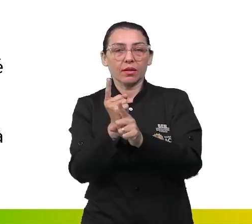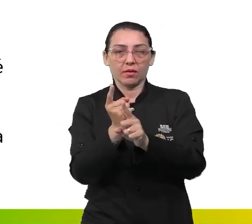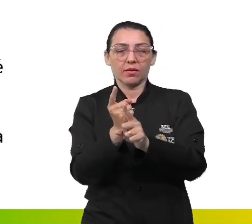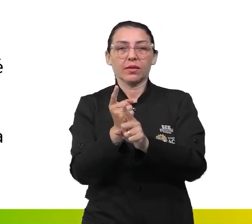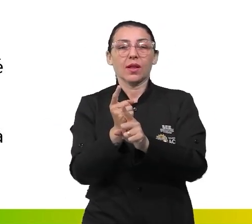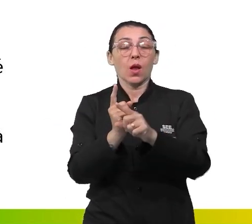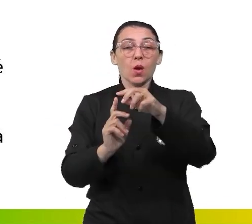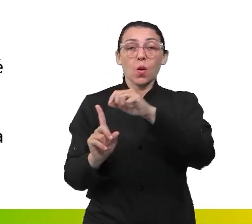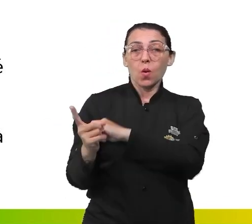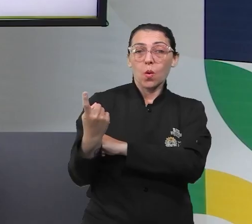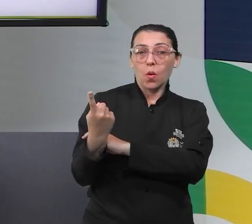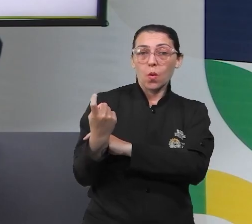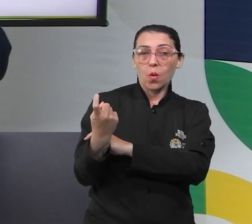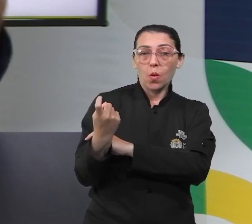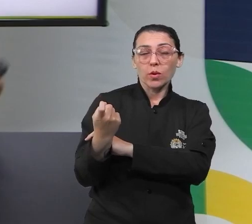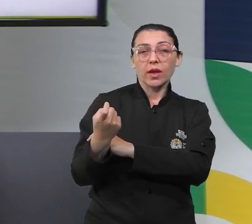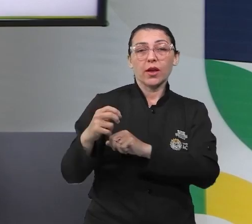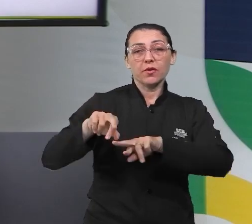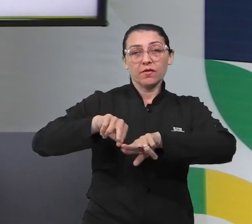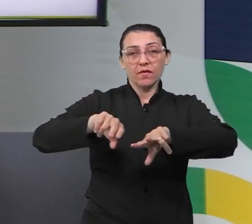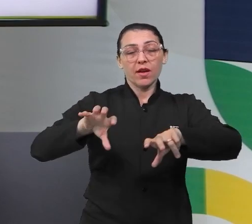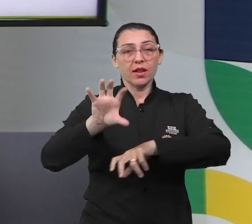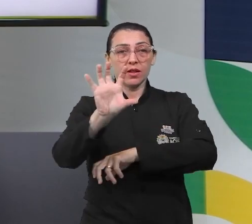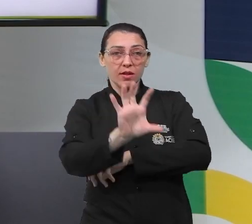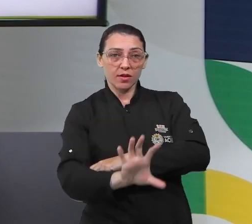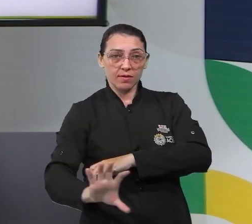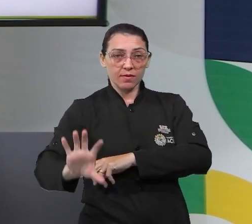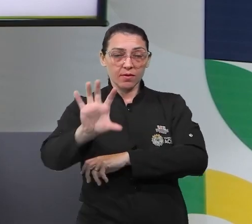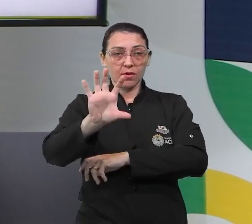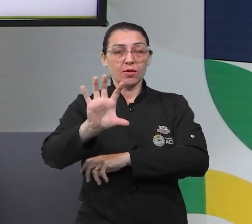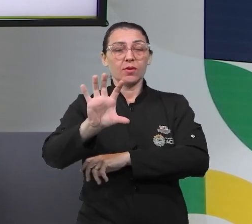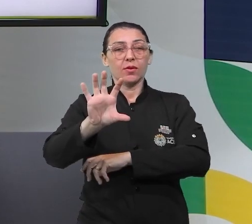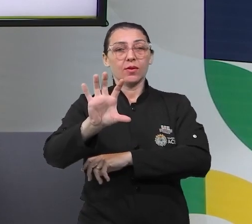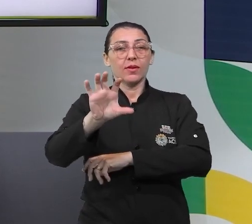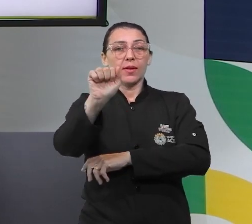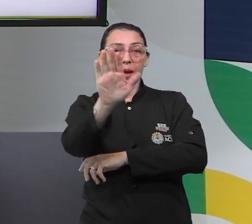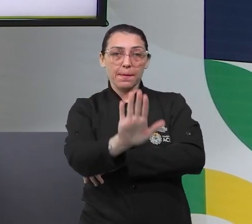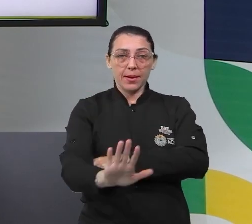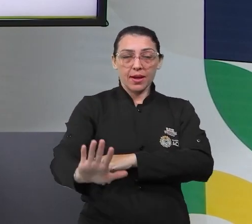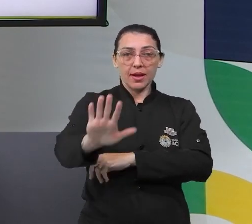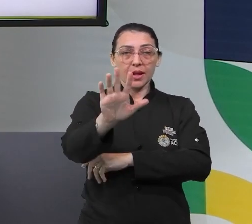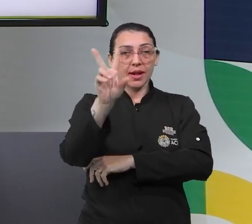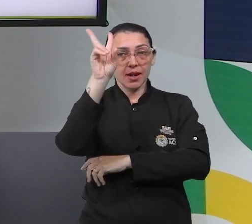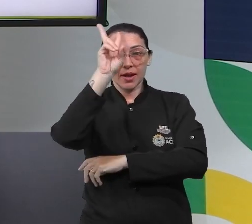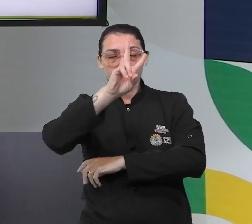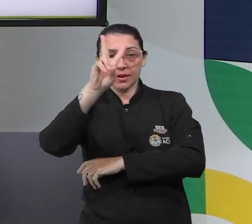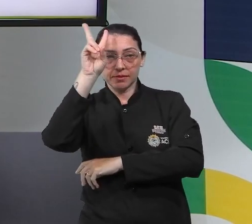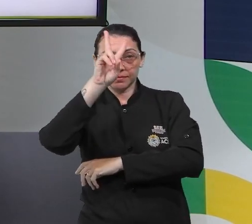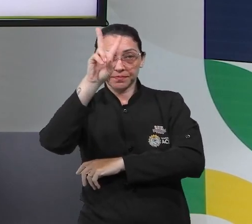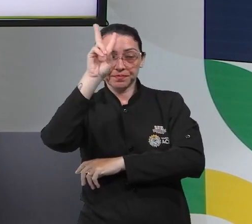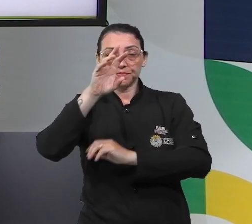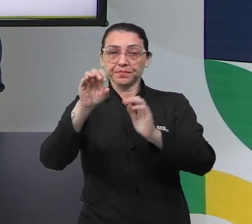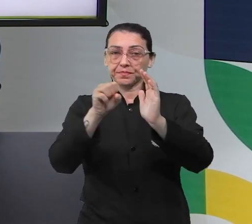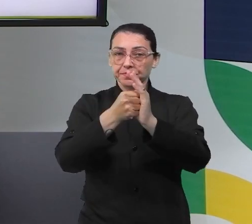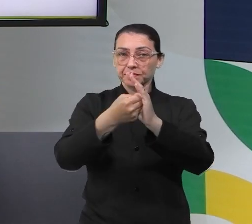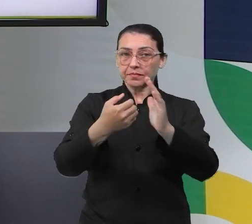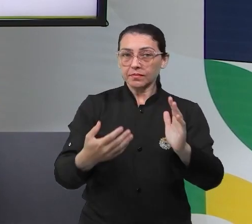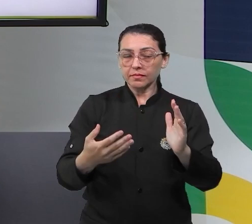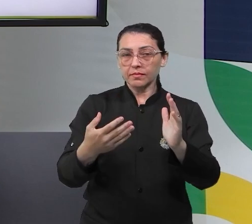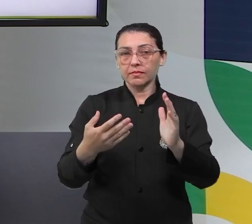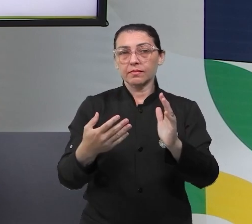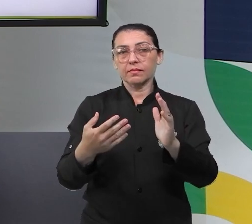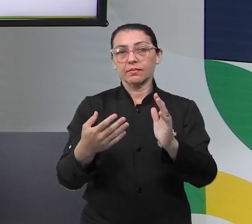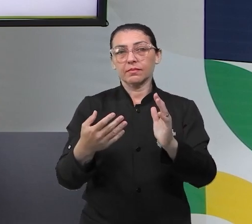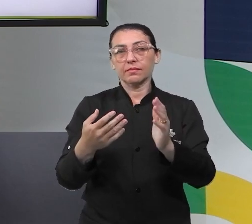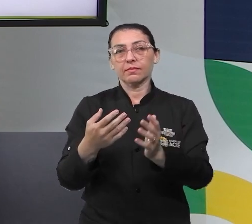espécies únicas em diferentes regiões do continente americano. Lembrando que esses aspectos nós chamamos